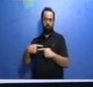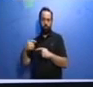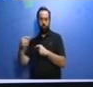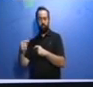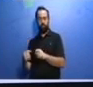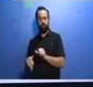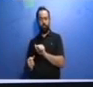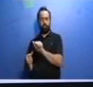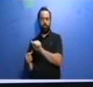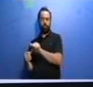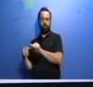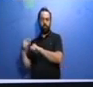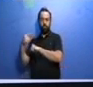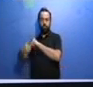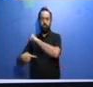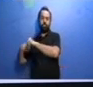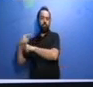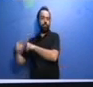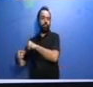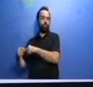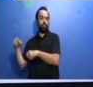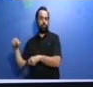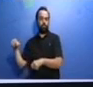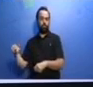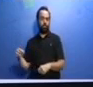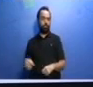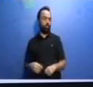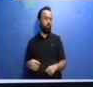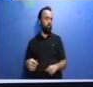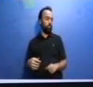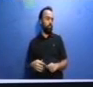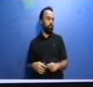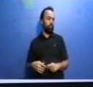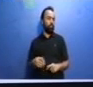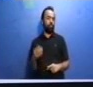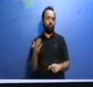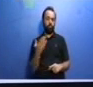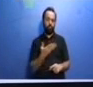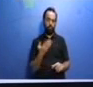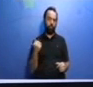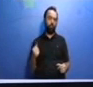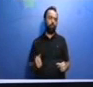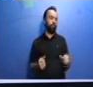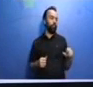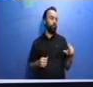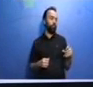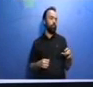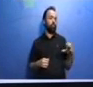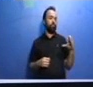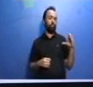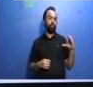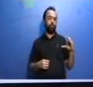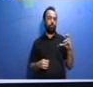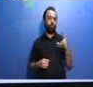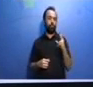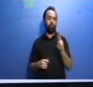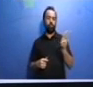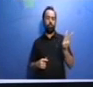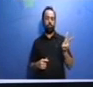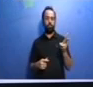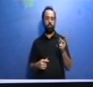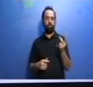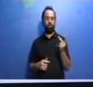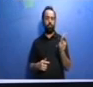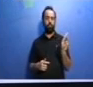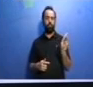os produtos. Então, aqui na representação, nós temos aqui no caso a queima do gás de cozinha, que é o gás